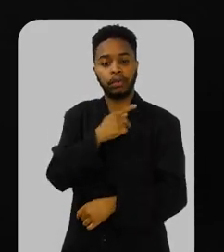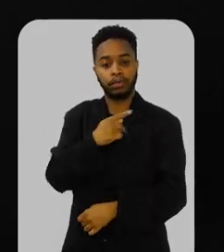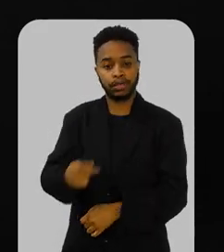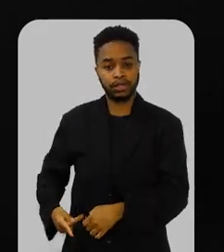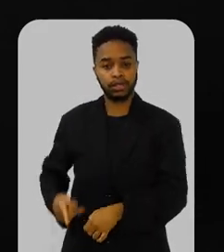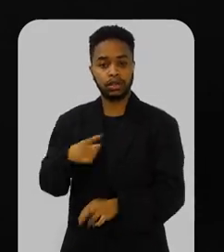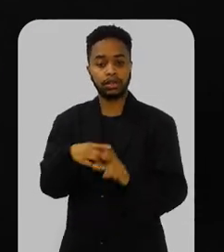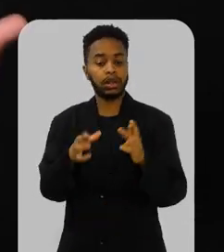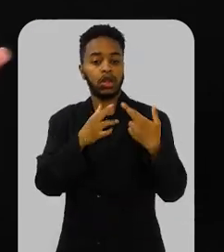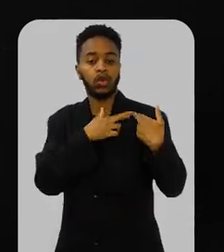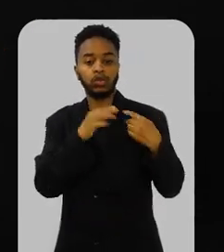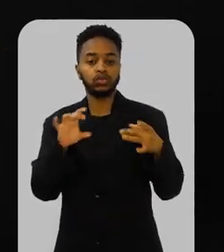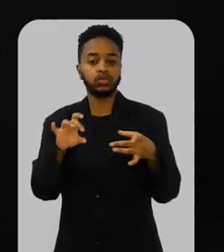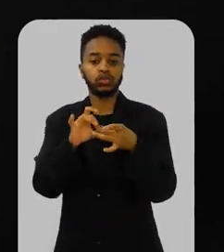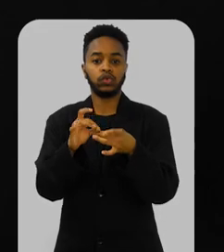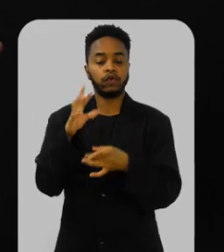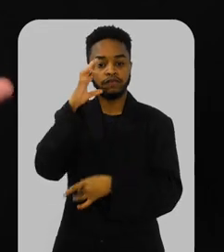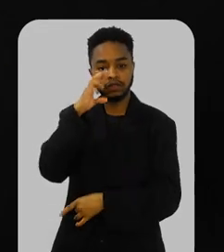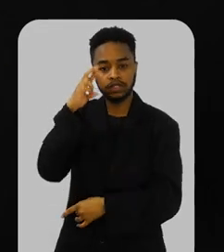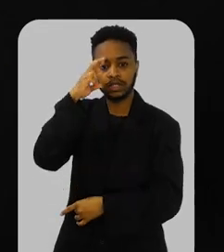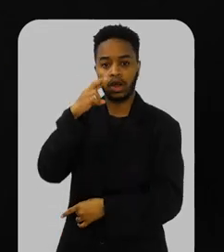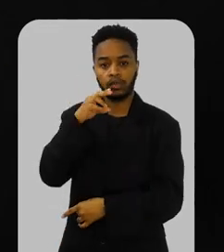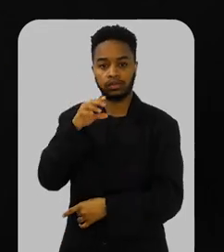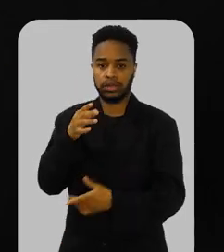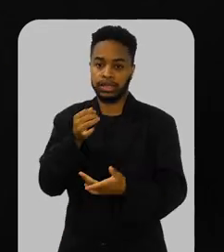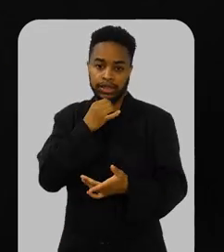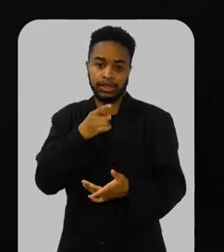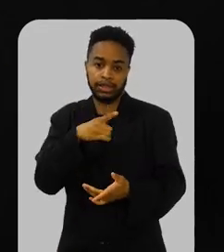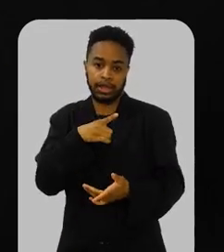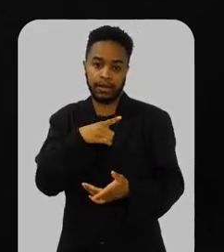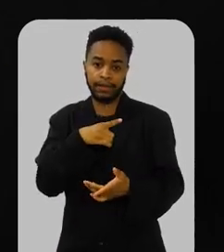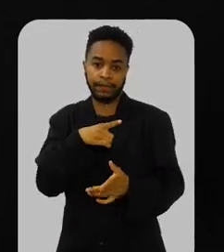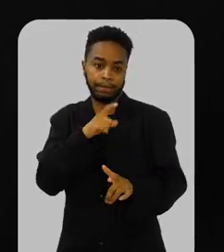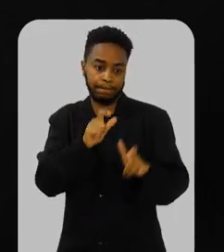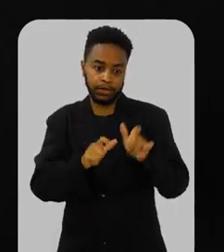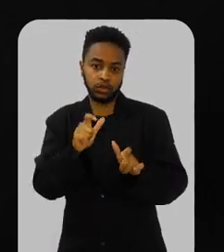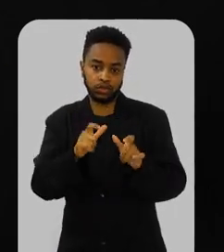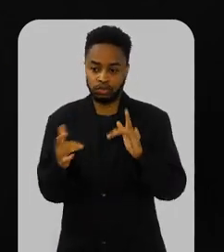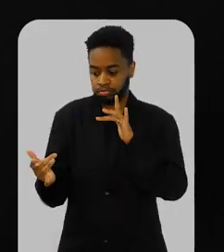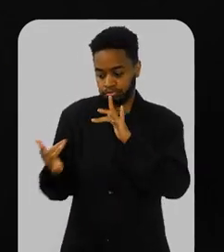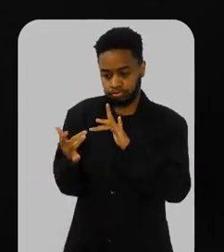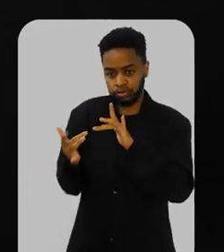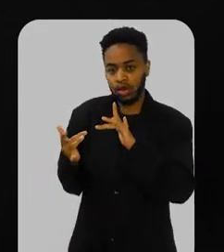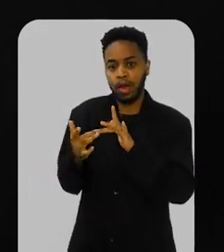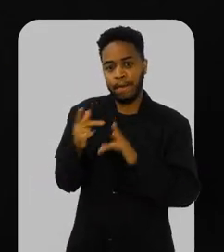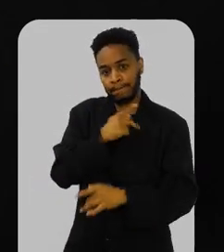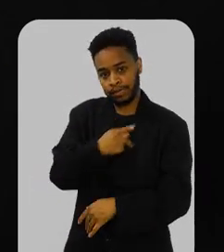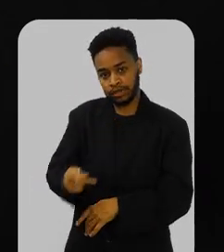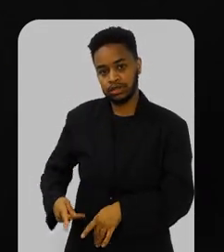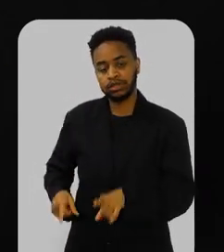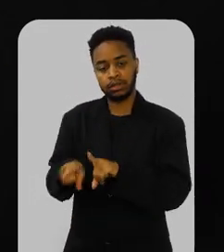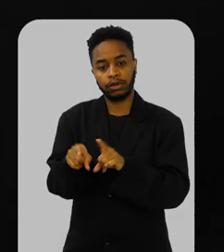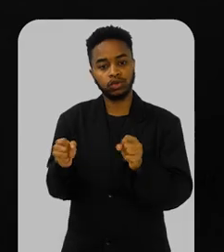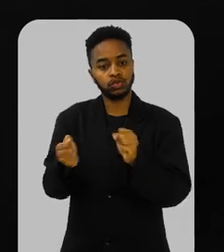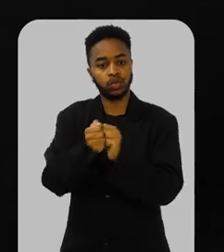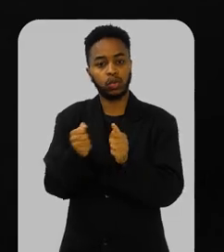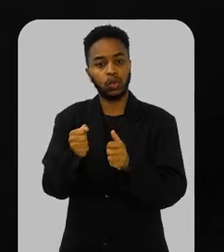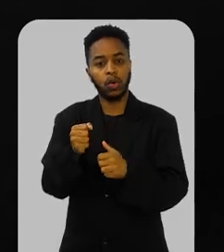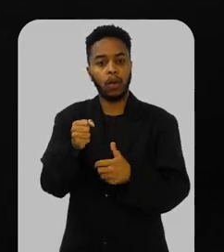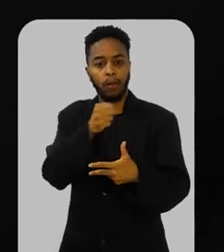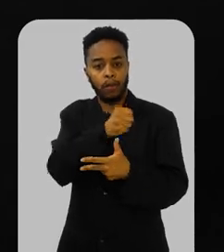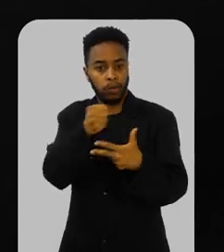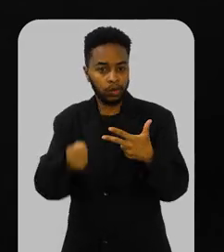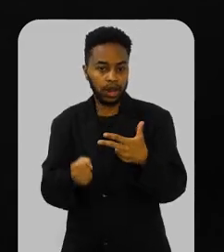é responsável junto aos fiscais dos bois, que são as pessoas que têm esse acesso a ele, junto também com o poder público,